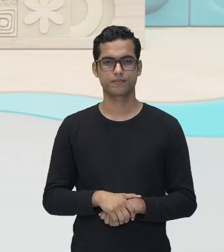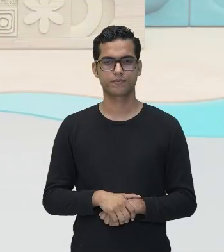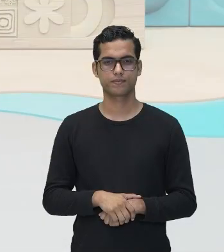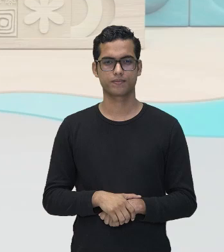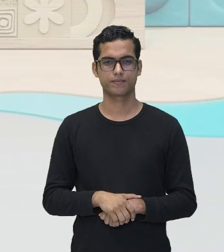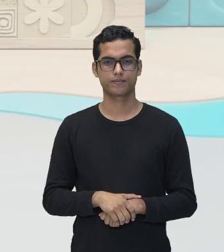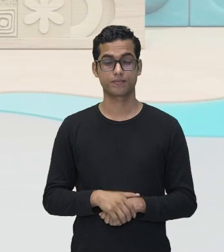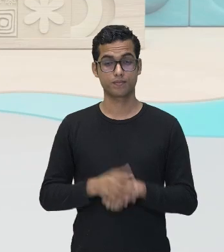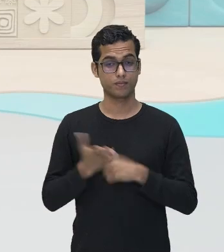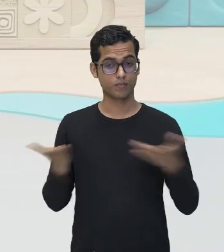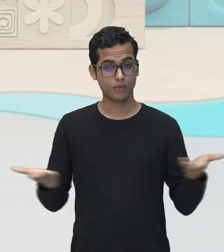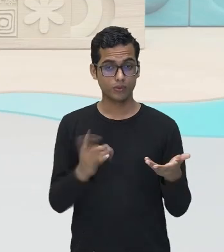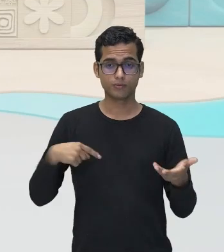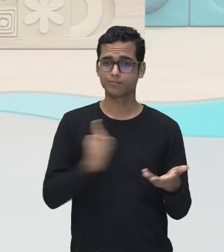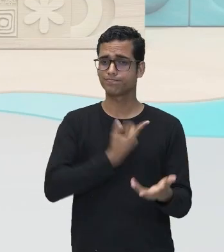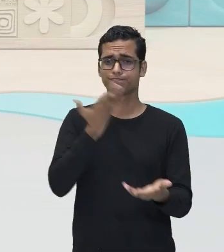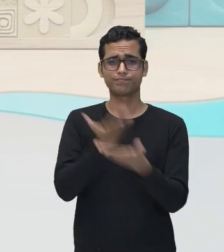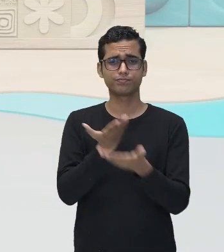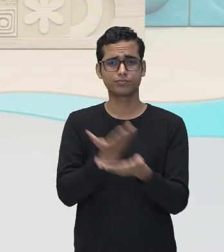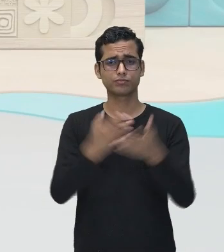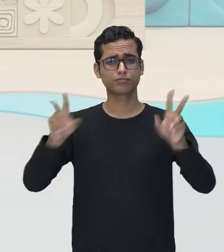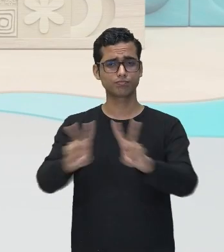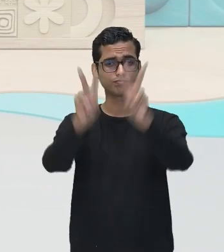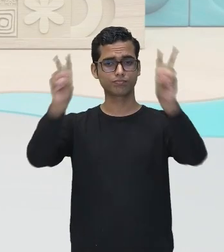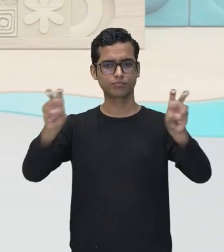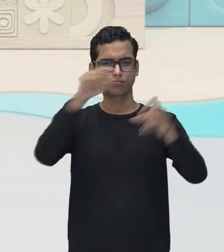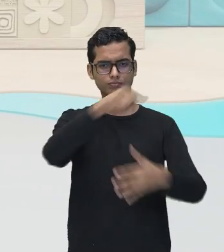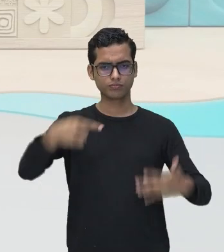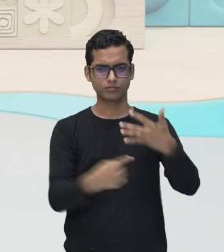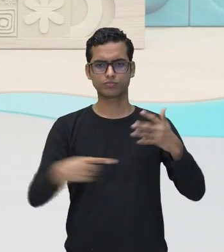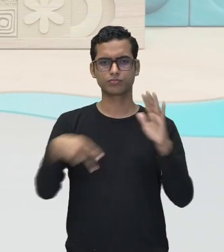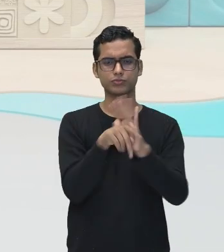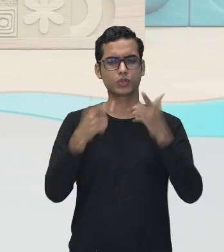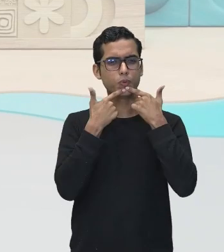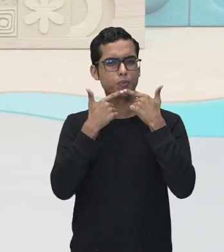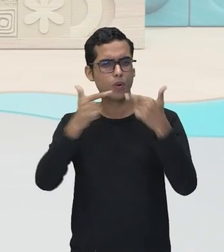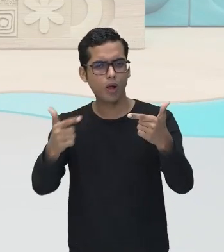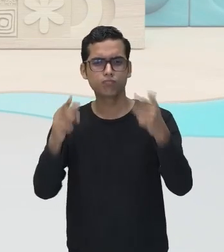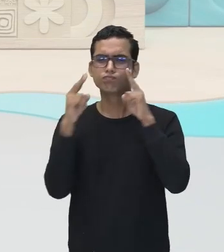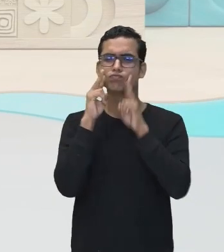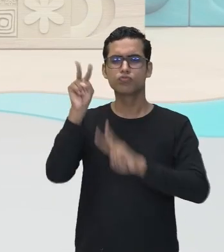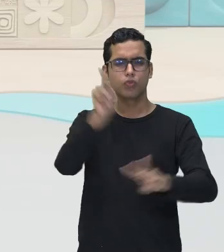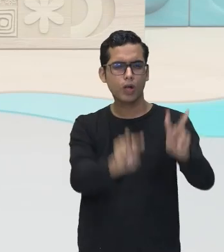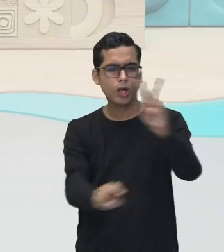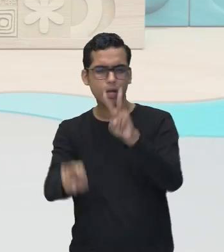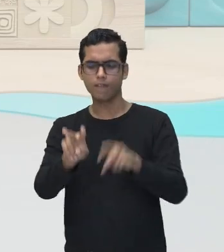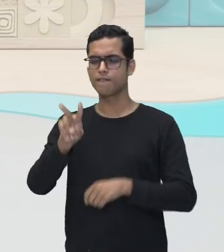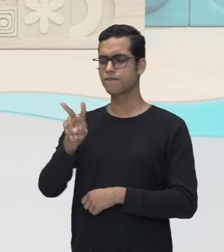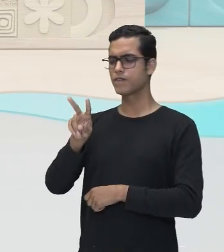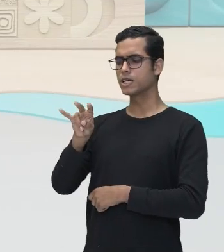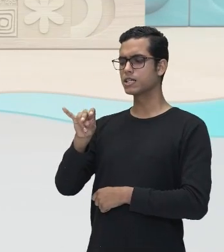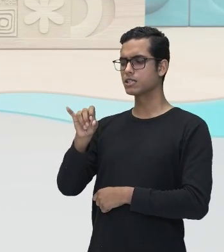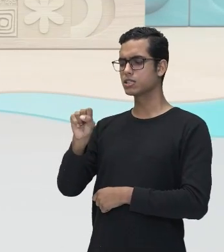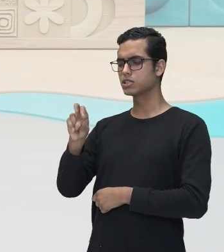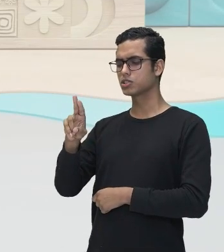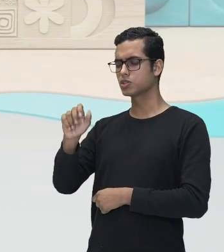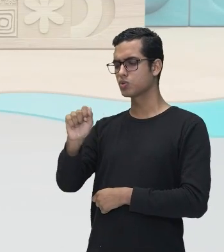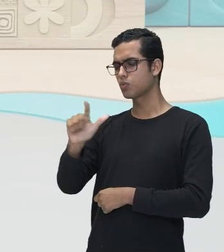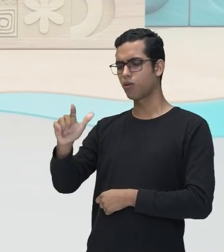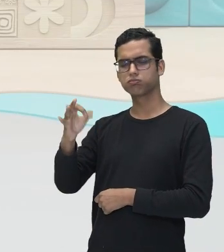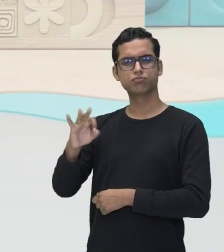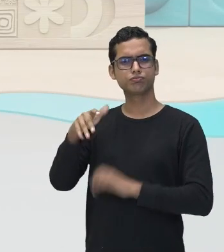E hoje vamos falar sobre elementos da linguagem visual. Mas antes, vamos falar um pouco sobre